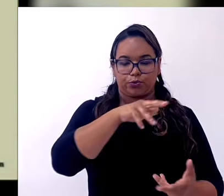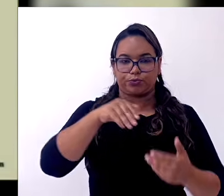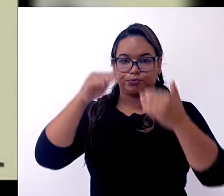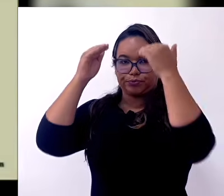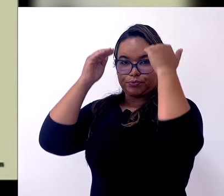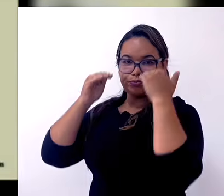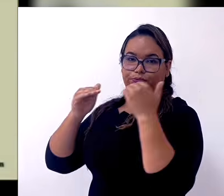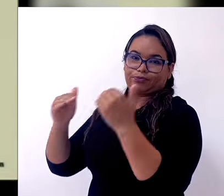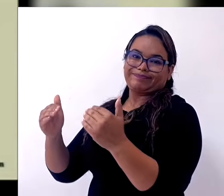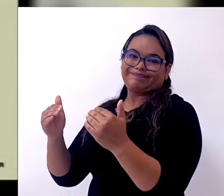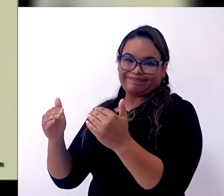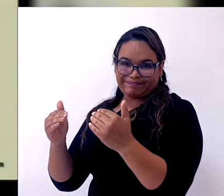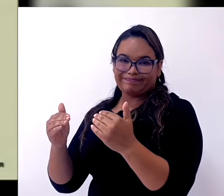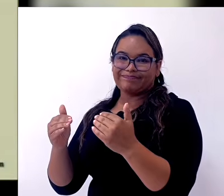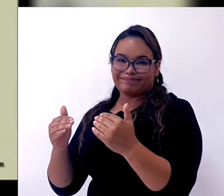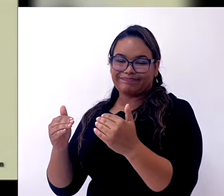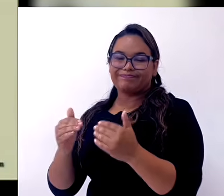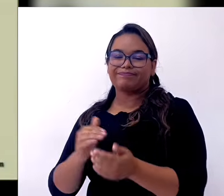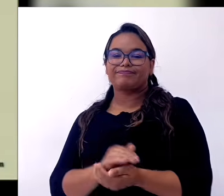se unirão.